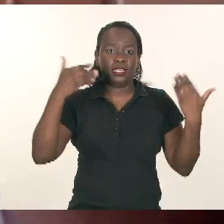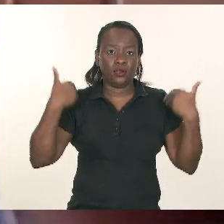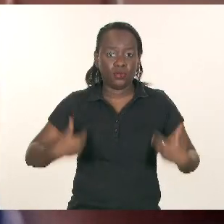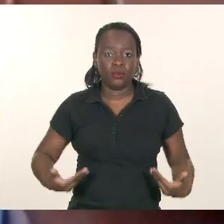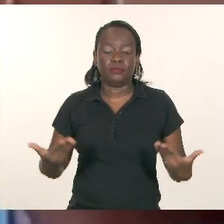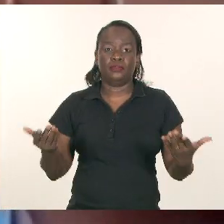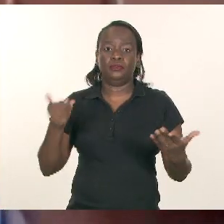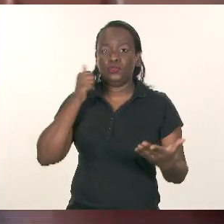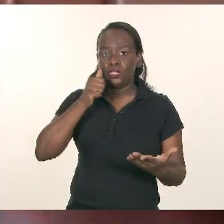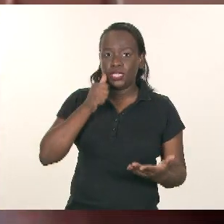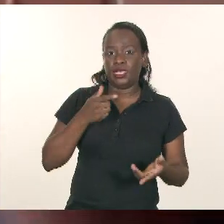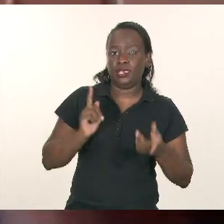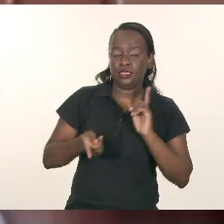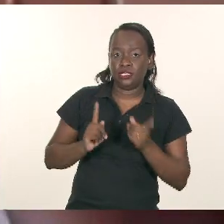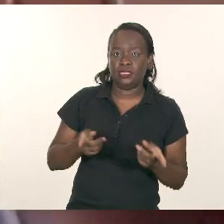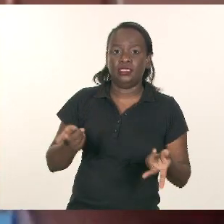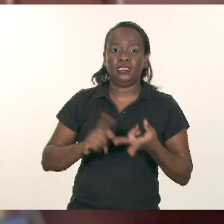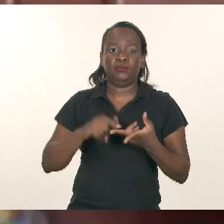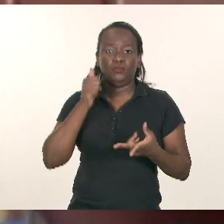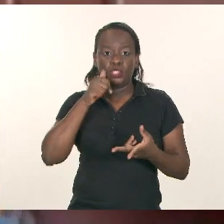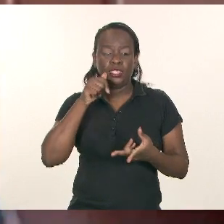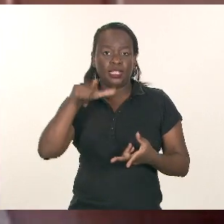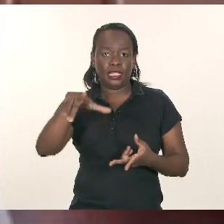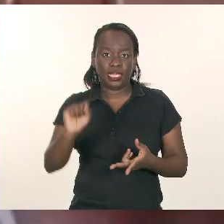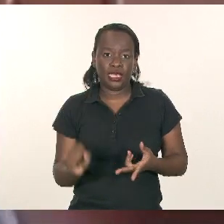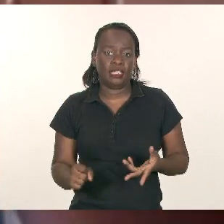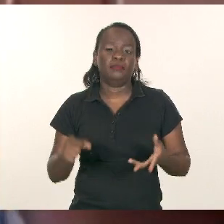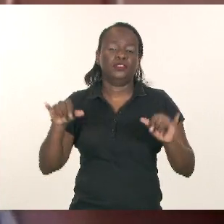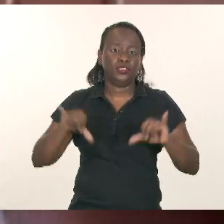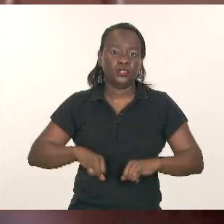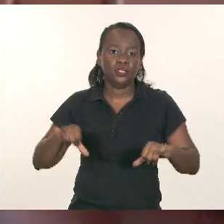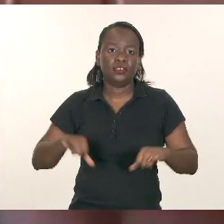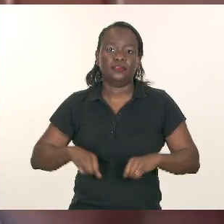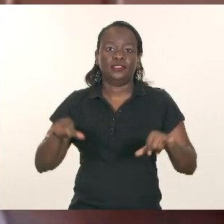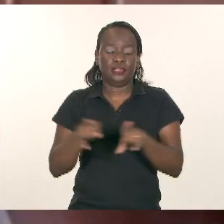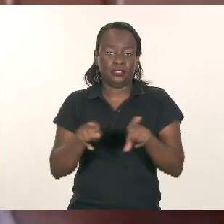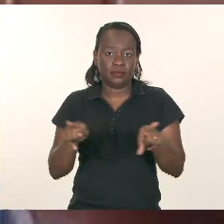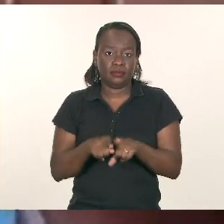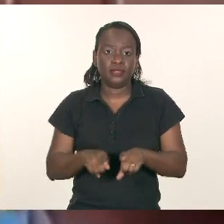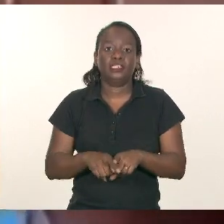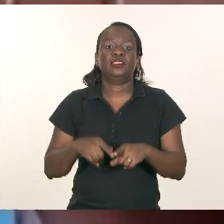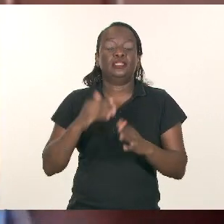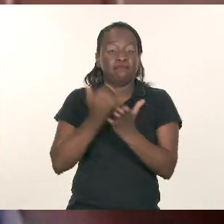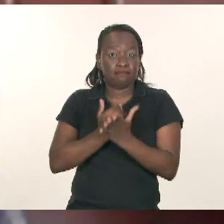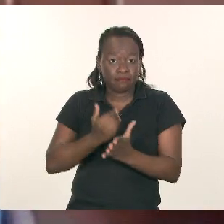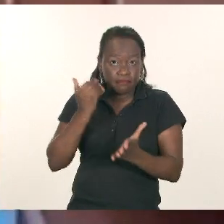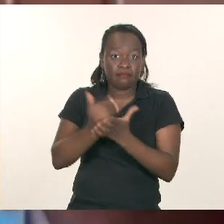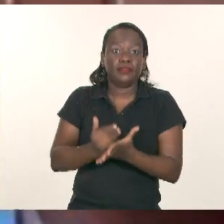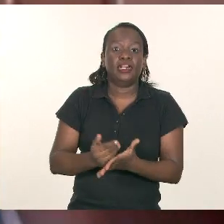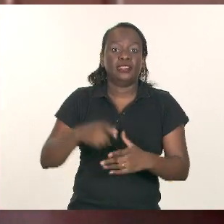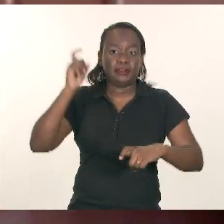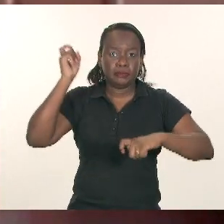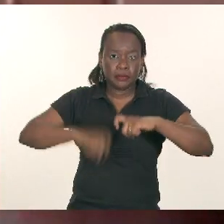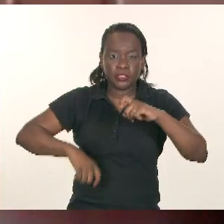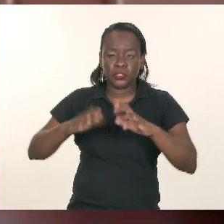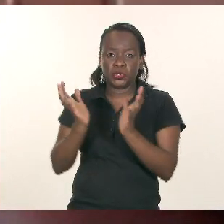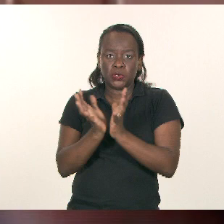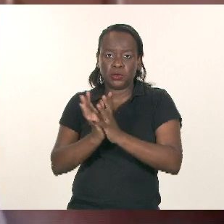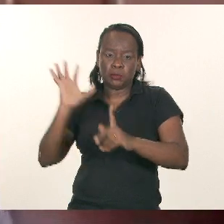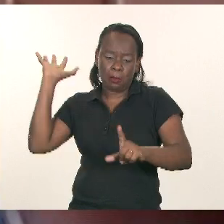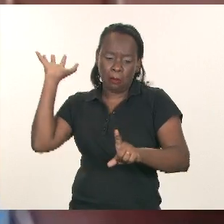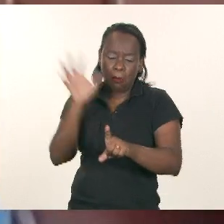mulheres, mulheres trans, mulheres lésbicas que sofrem também, além disso, o estupro